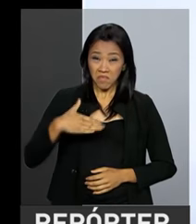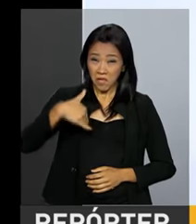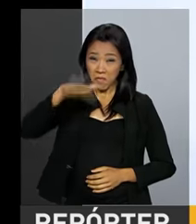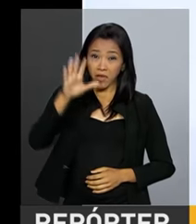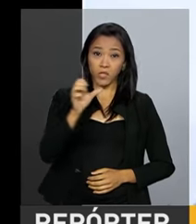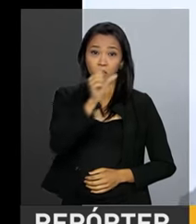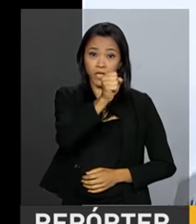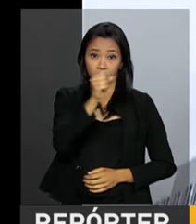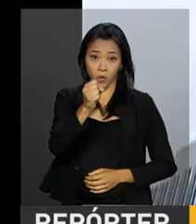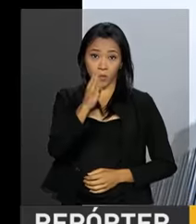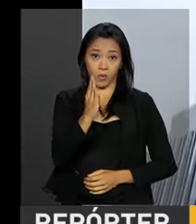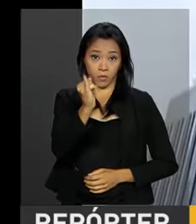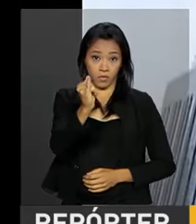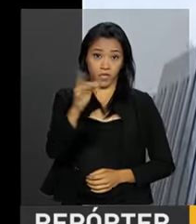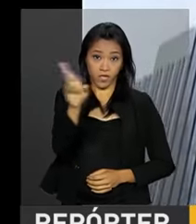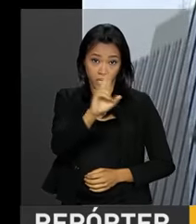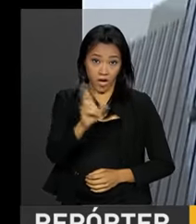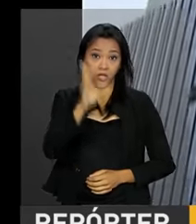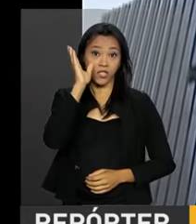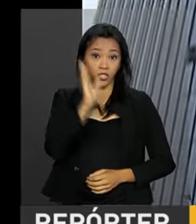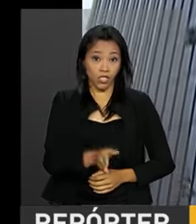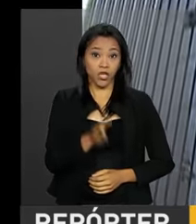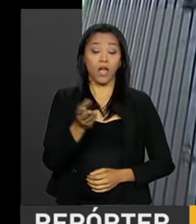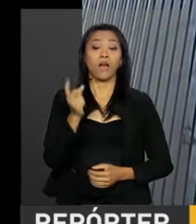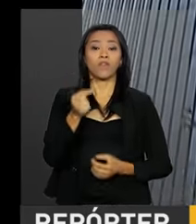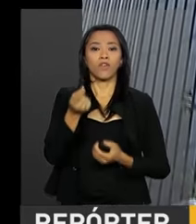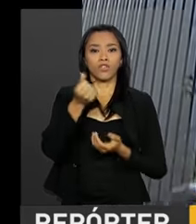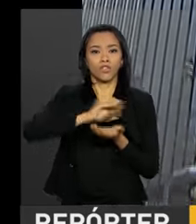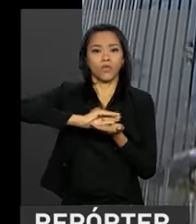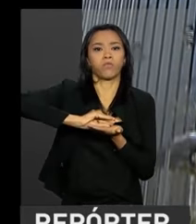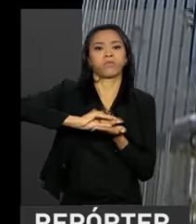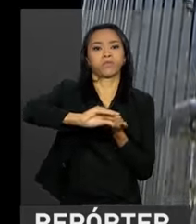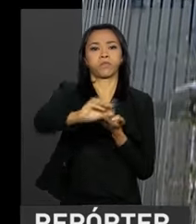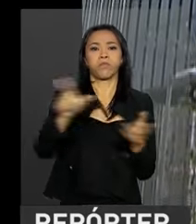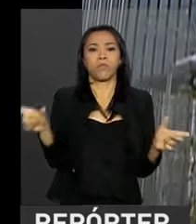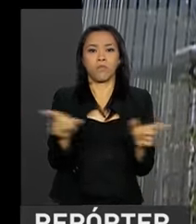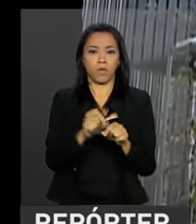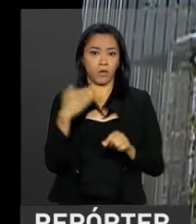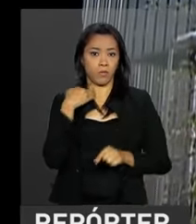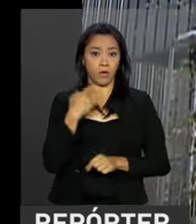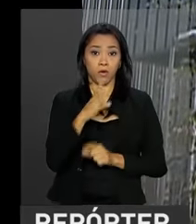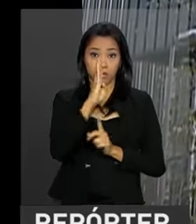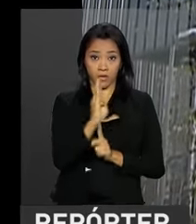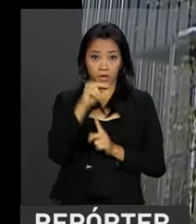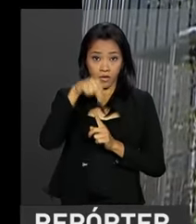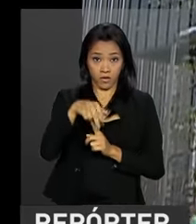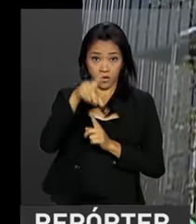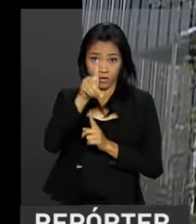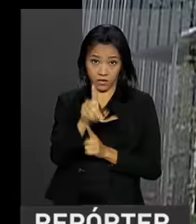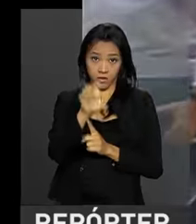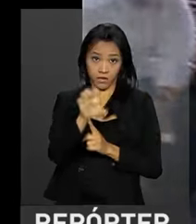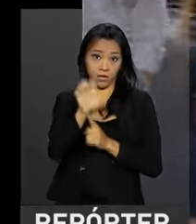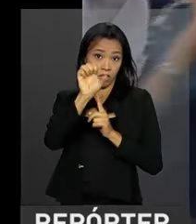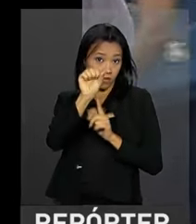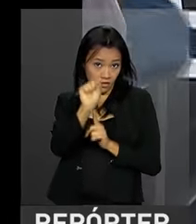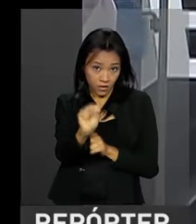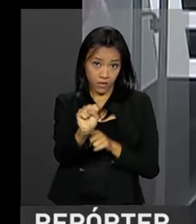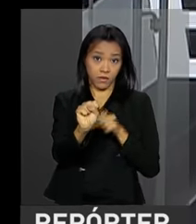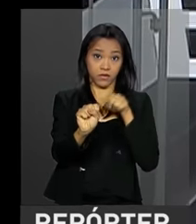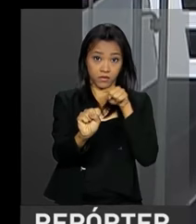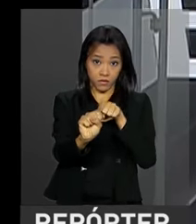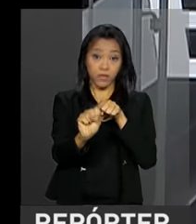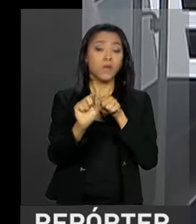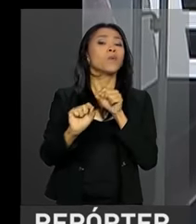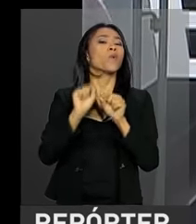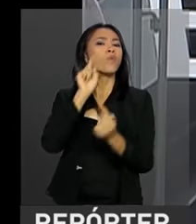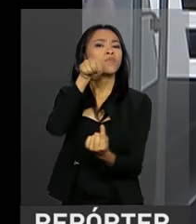88 bilhões de reais foram desembolsados em 2016 pelo Banco Nacional de Desenvolvimento Econômico e Social, o